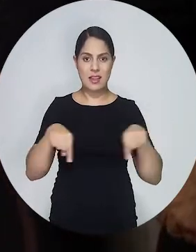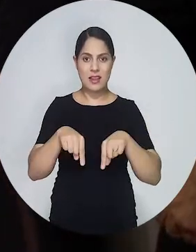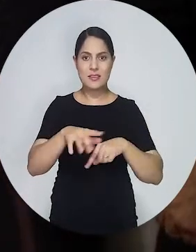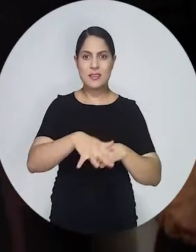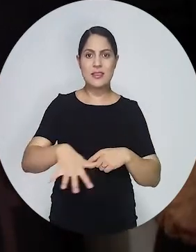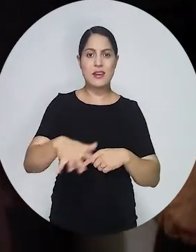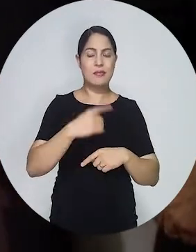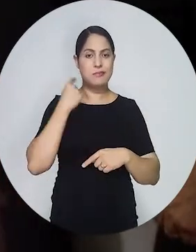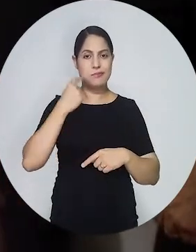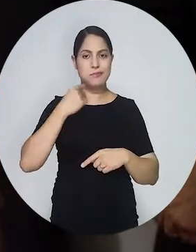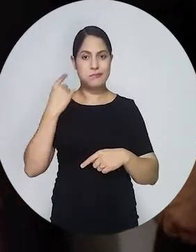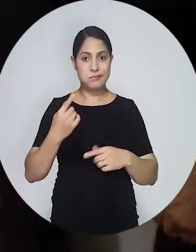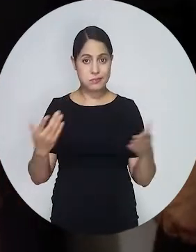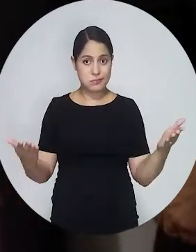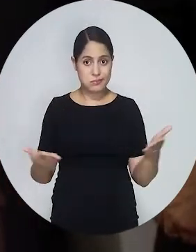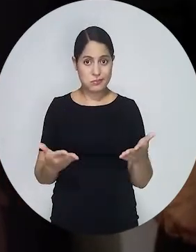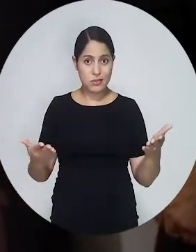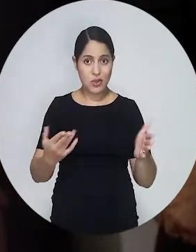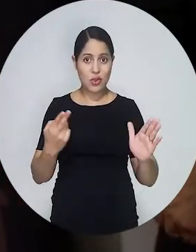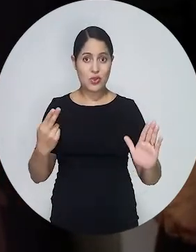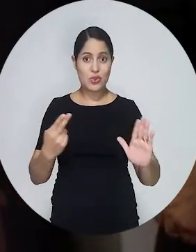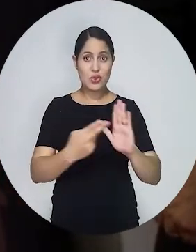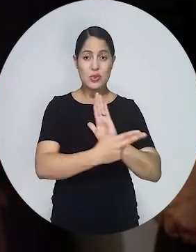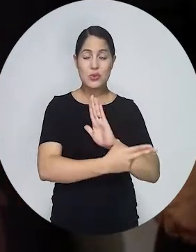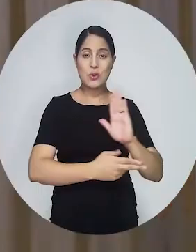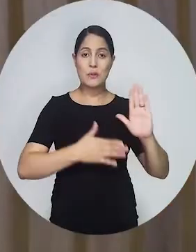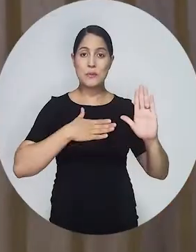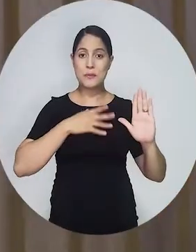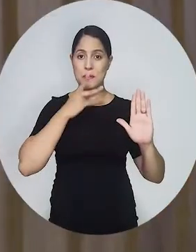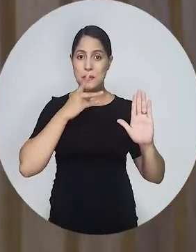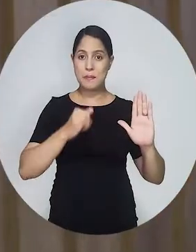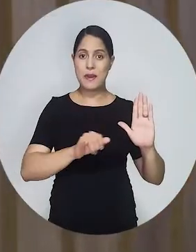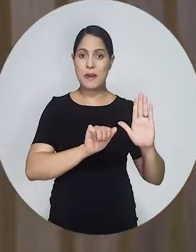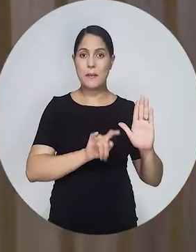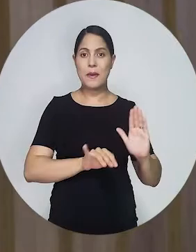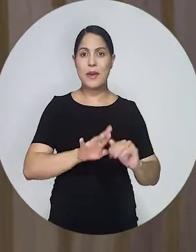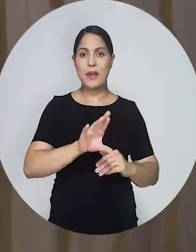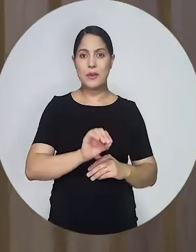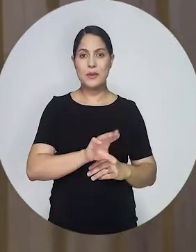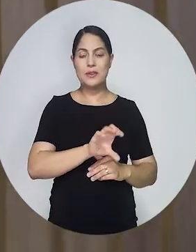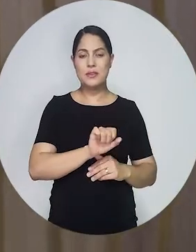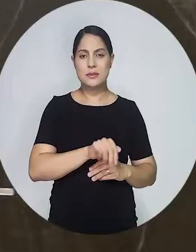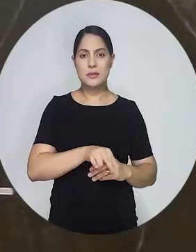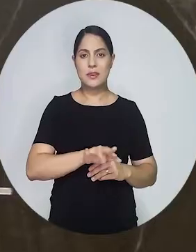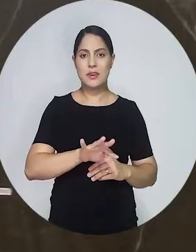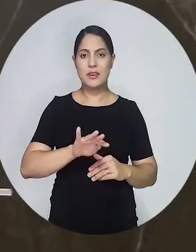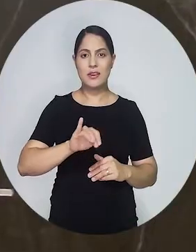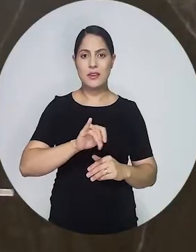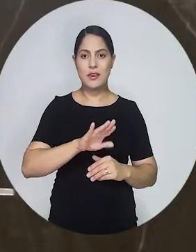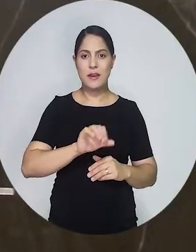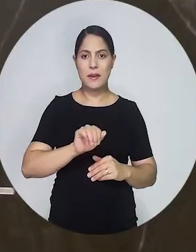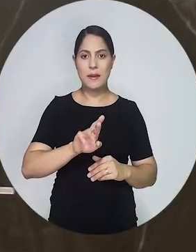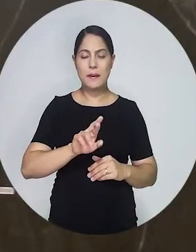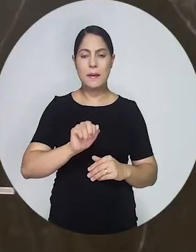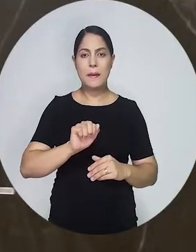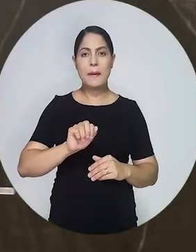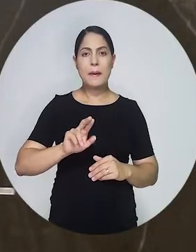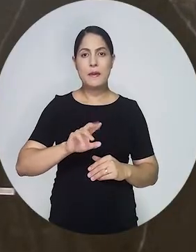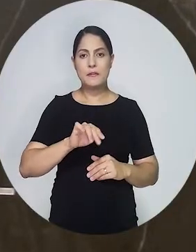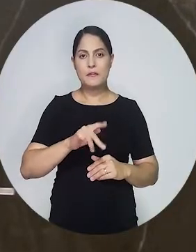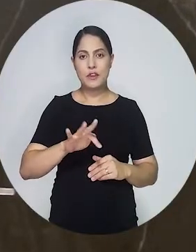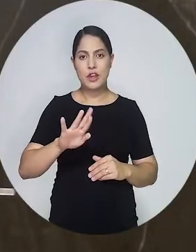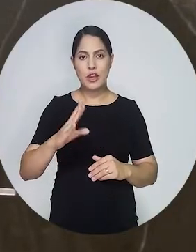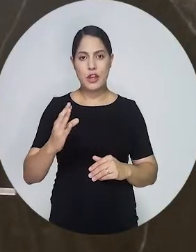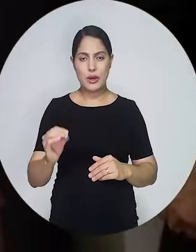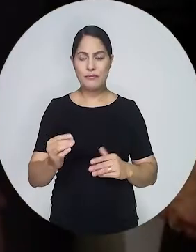Sala dos Advogados e das Advogadas deste Tribunal Superior do Trabalho recebe o nome de Sala dos Advogados Alberto Simonetti